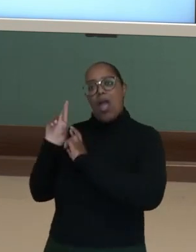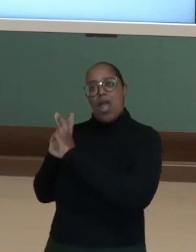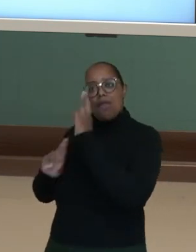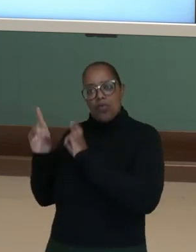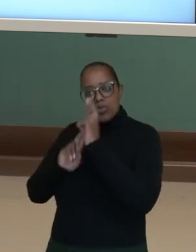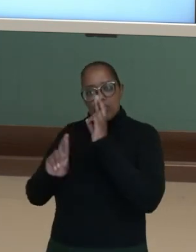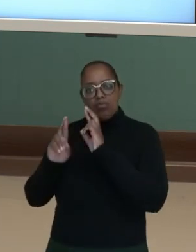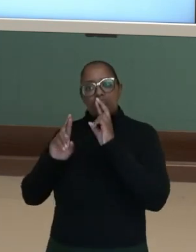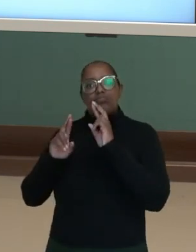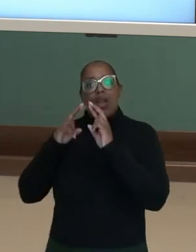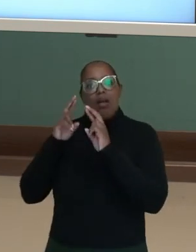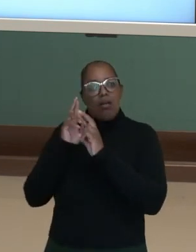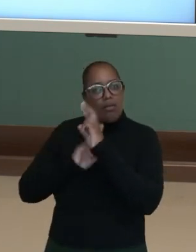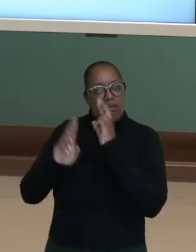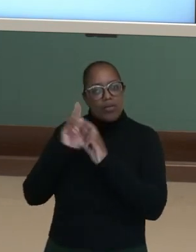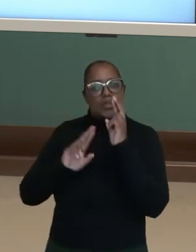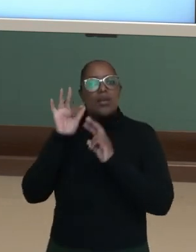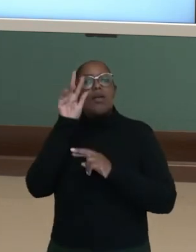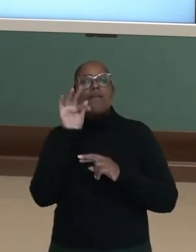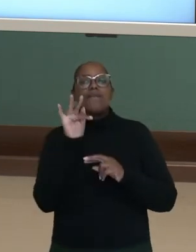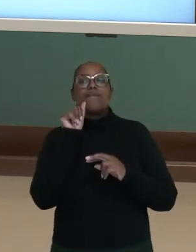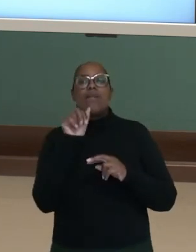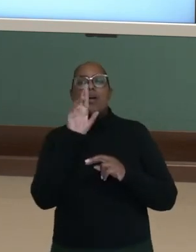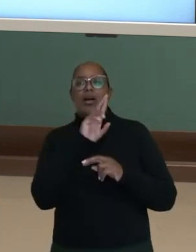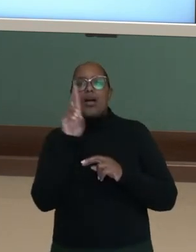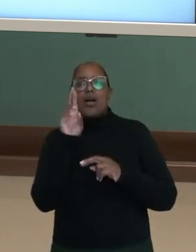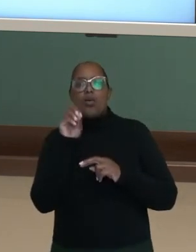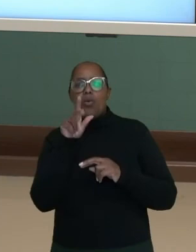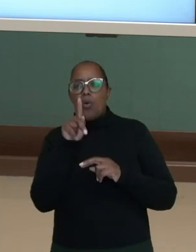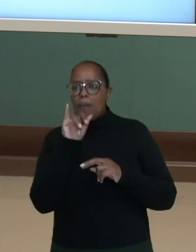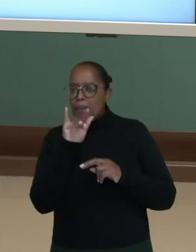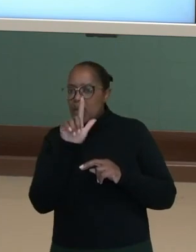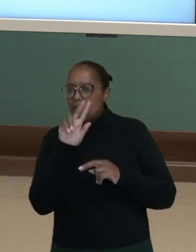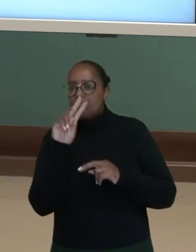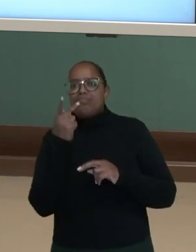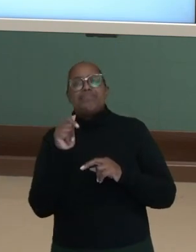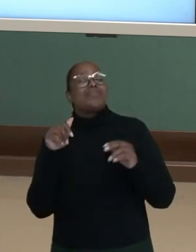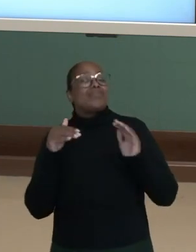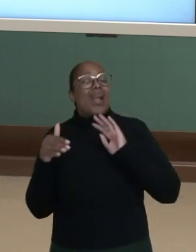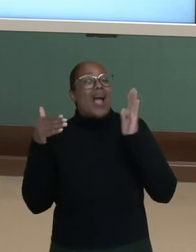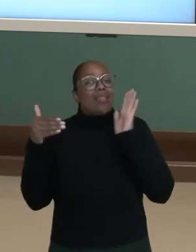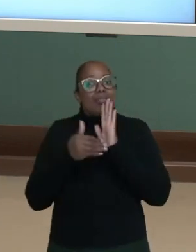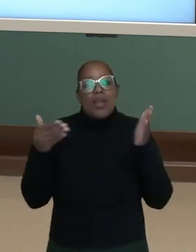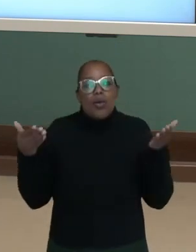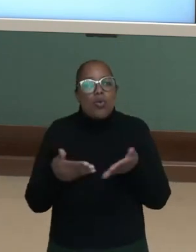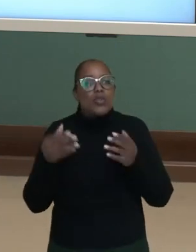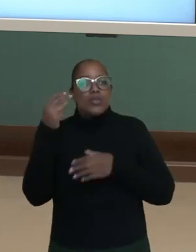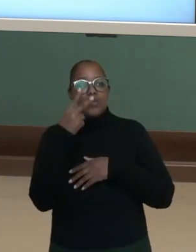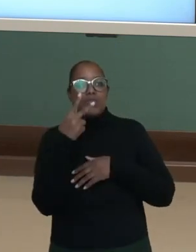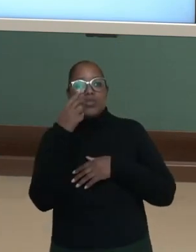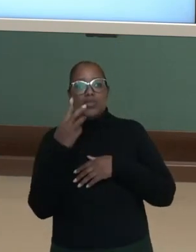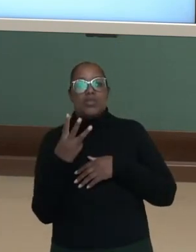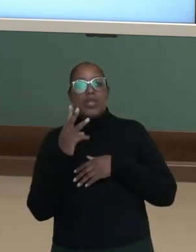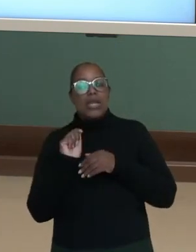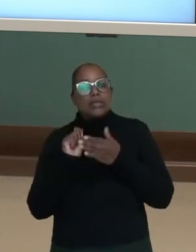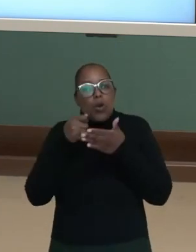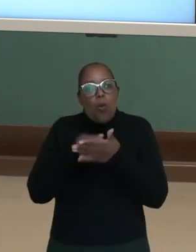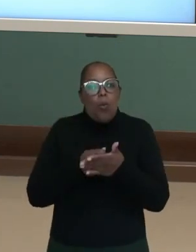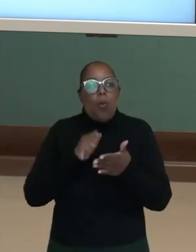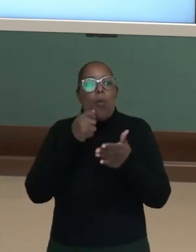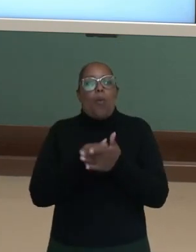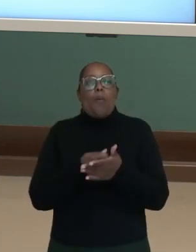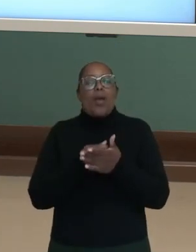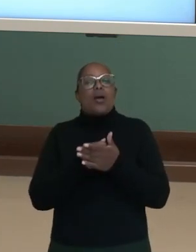Esses movimentos embasam movimentos separatistas, além de hoje, pelo menos 23, defenderem algum ponto